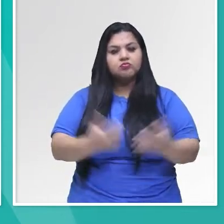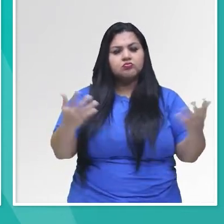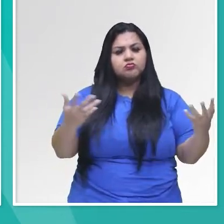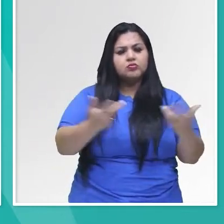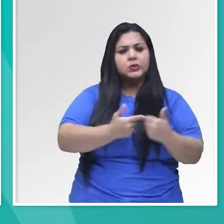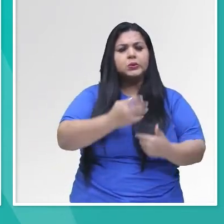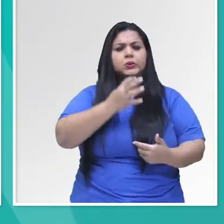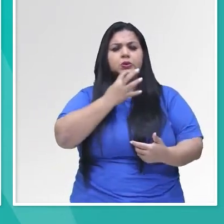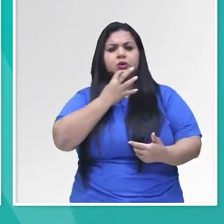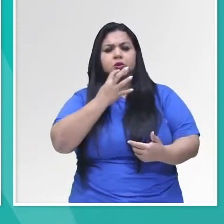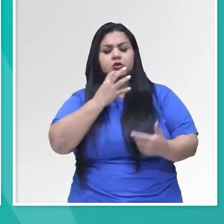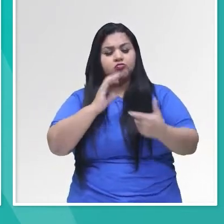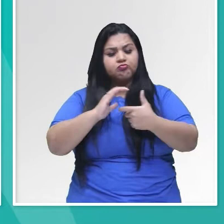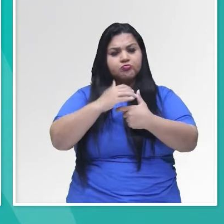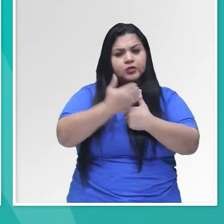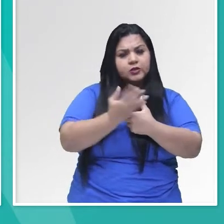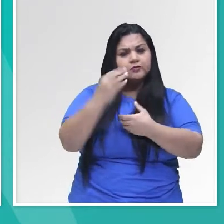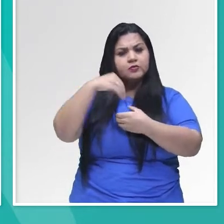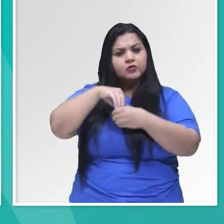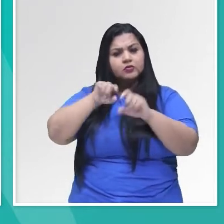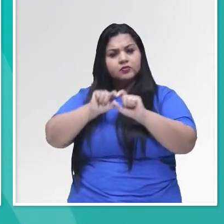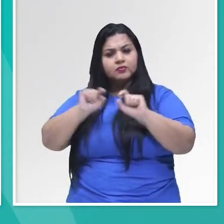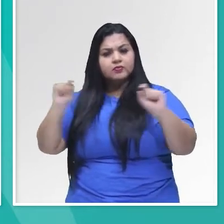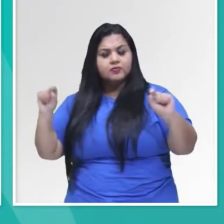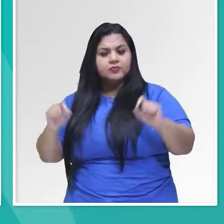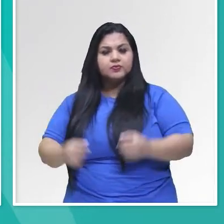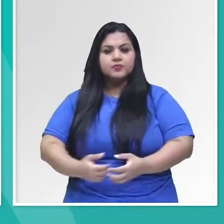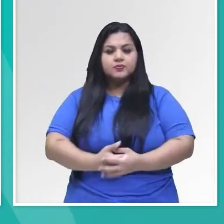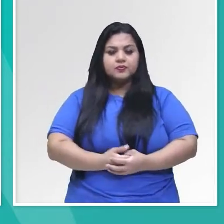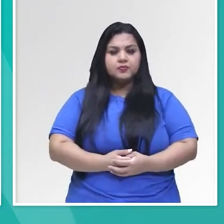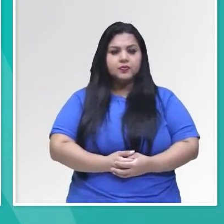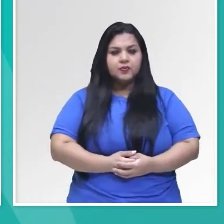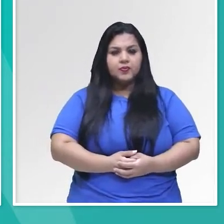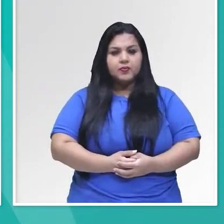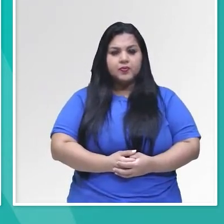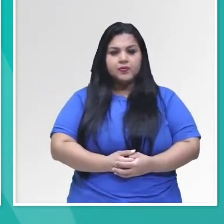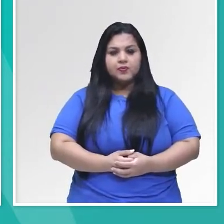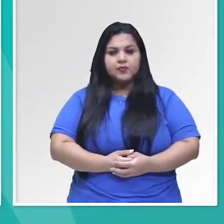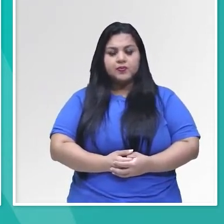Habilidade. Reconhecer os termos integrantes da oração.